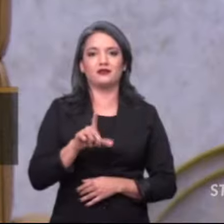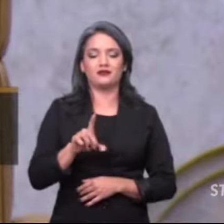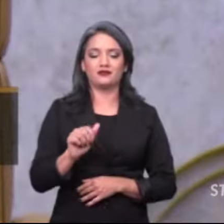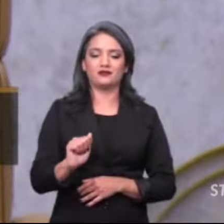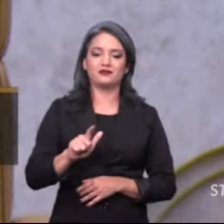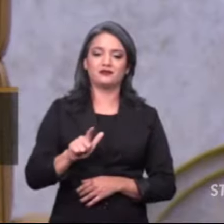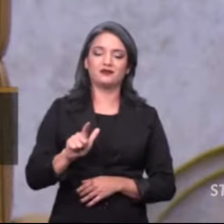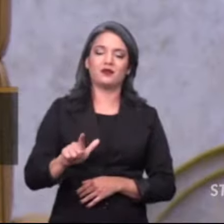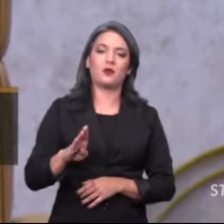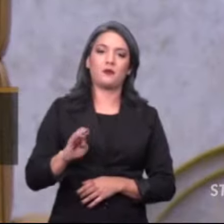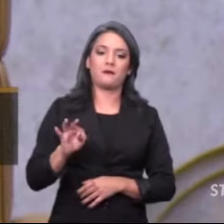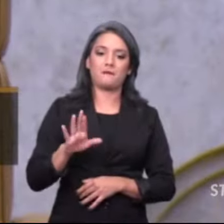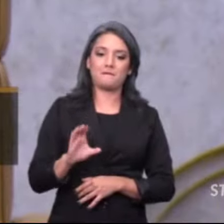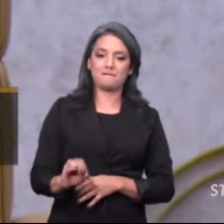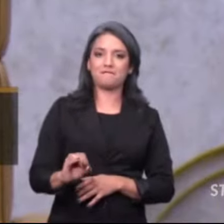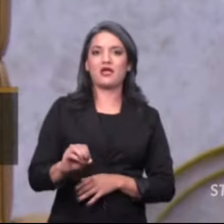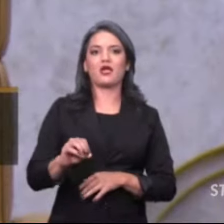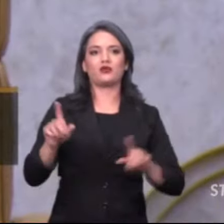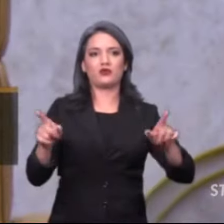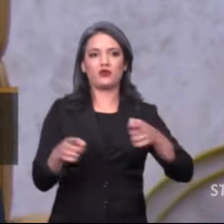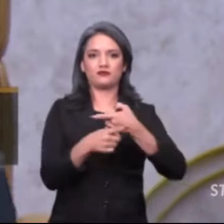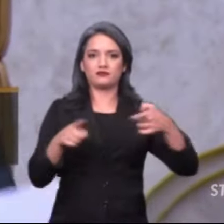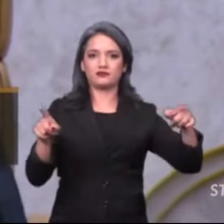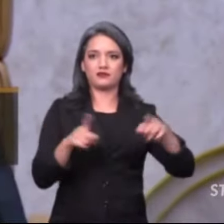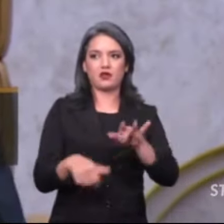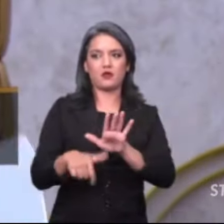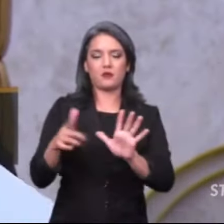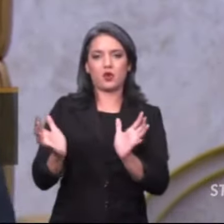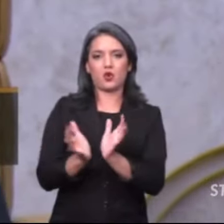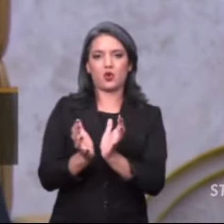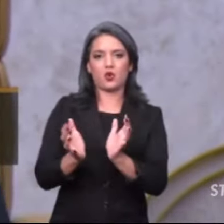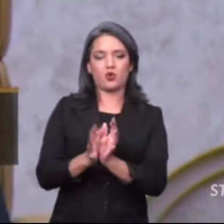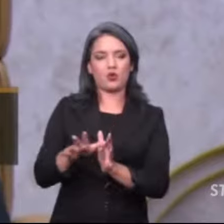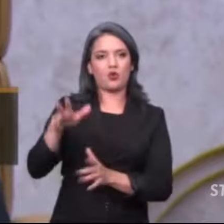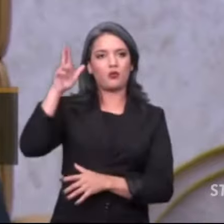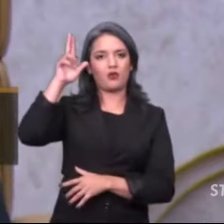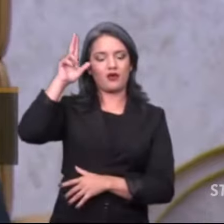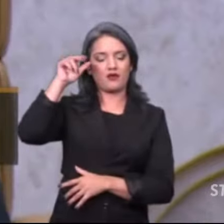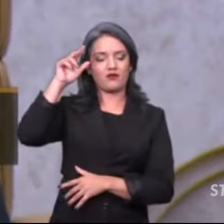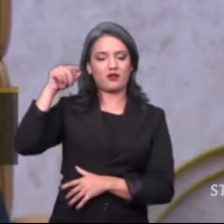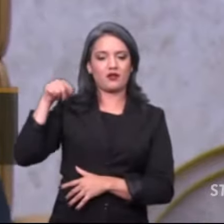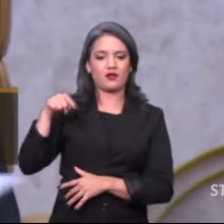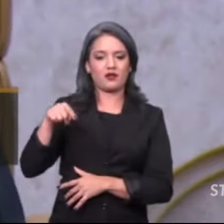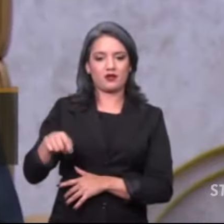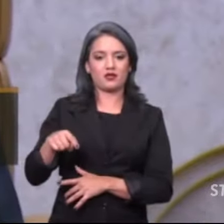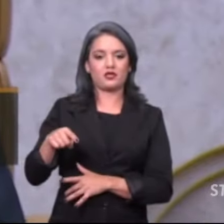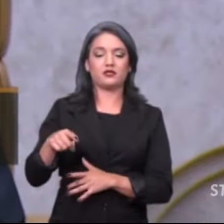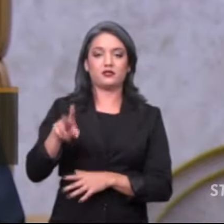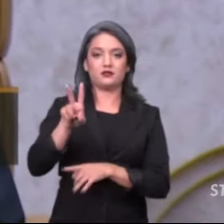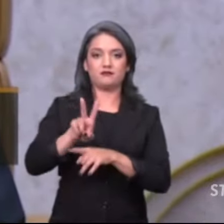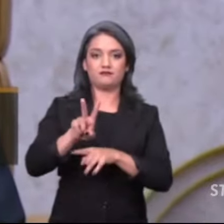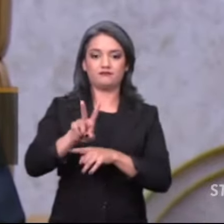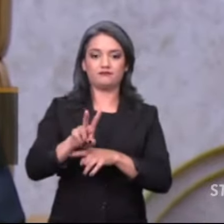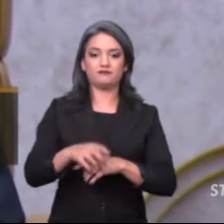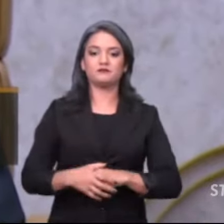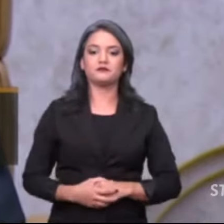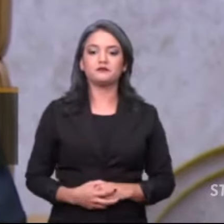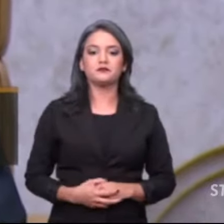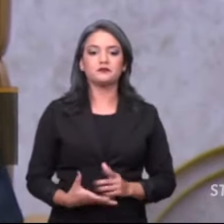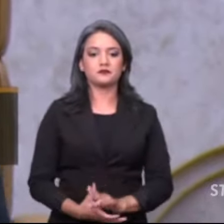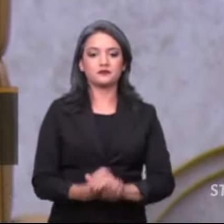Cunha de Oliveira, que regeu a fanfarra do 1º Regimento de Cavalaria de Guardas.